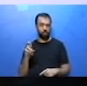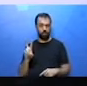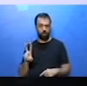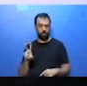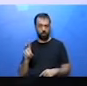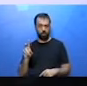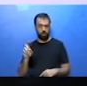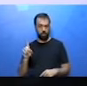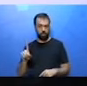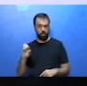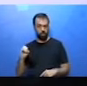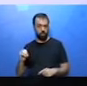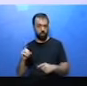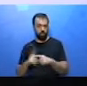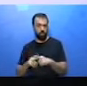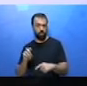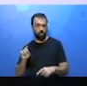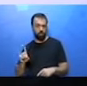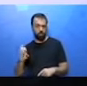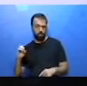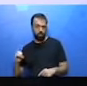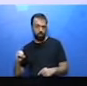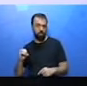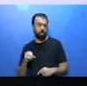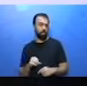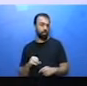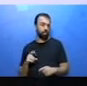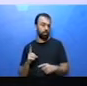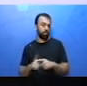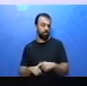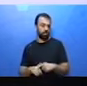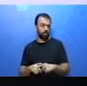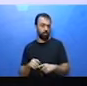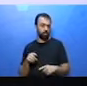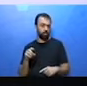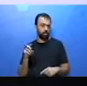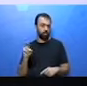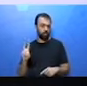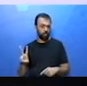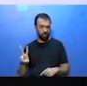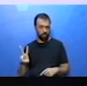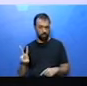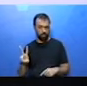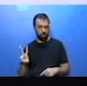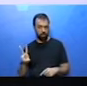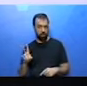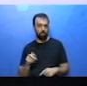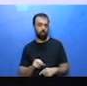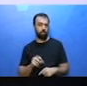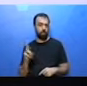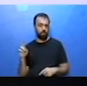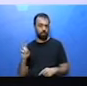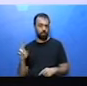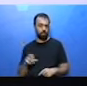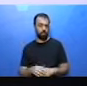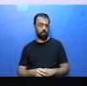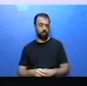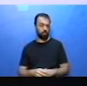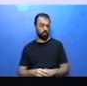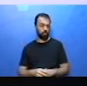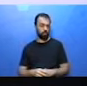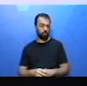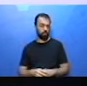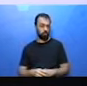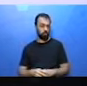uma nota de 10 mais outra nota de 10 mais uma nota de 2 reais